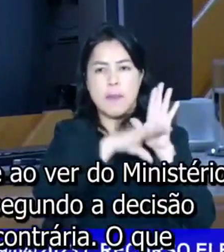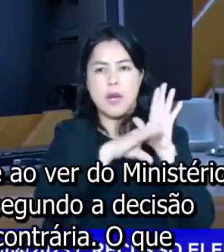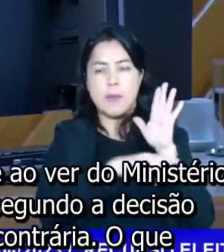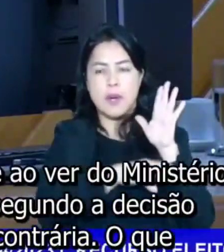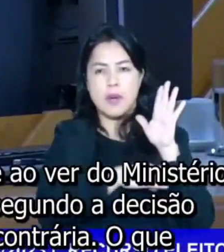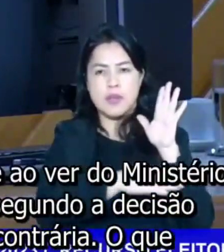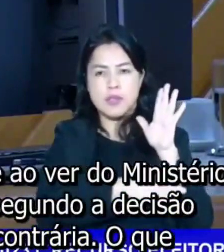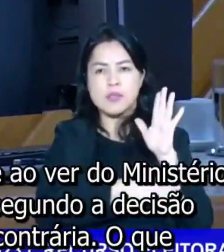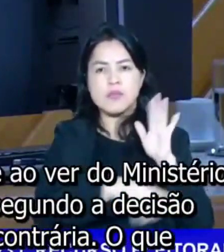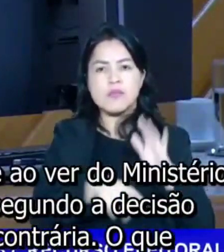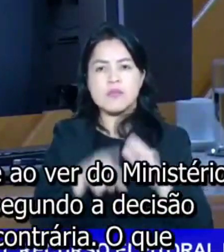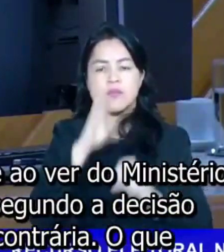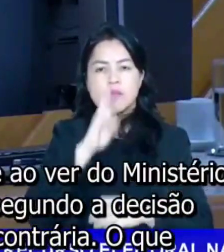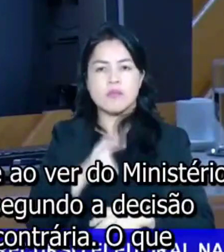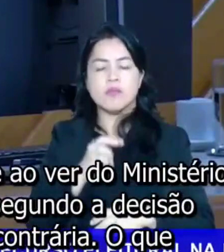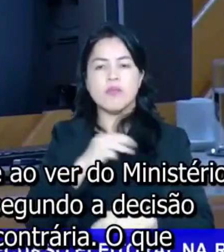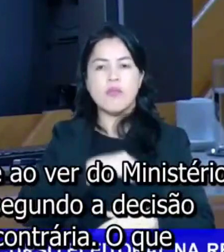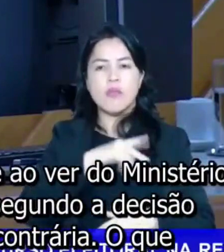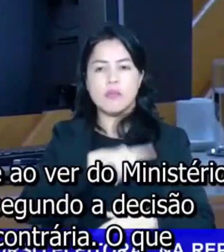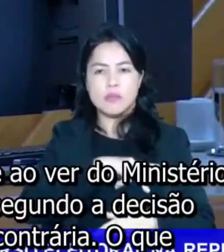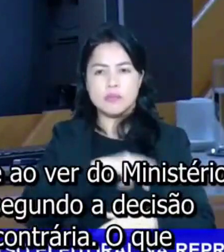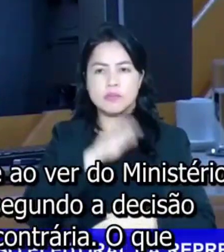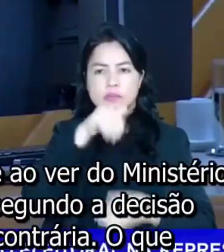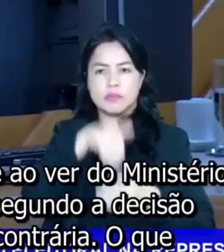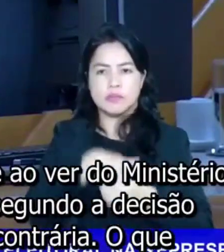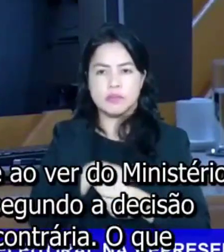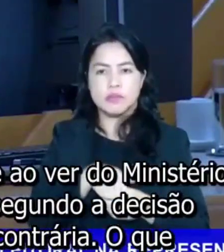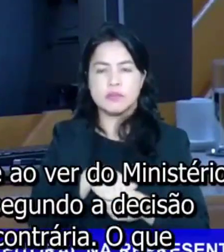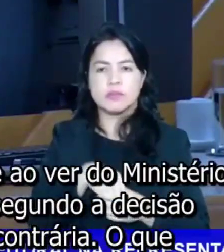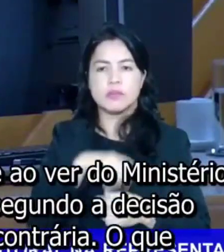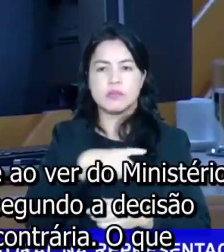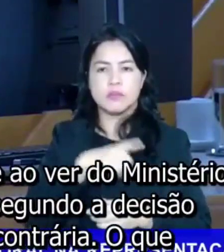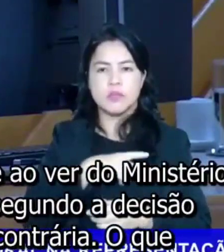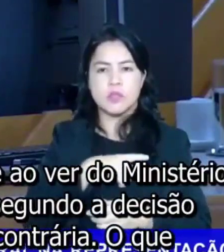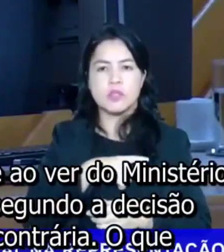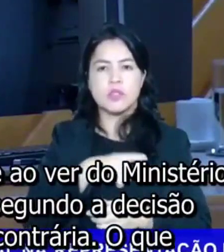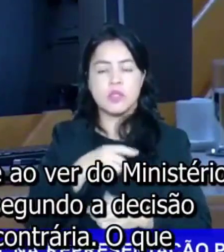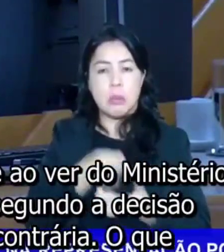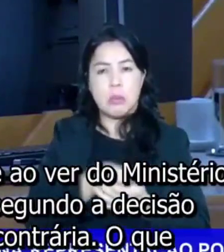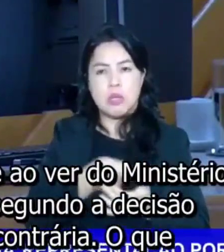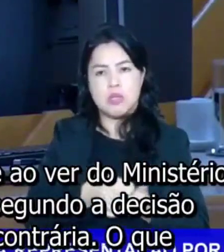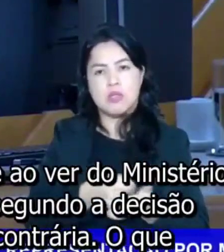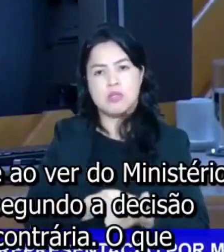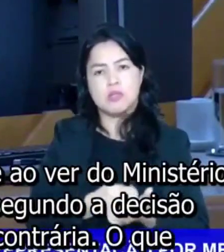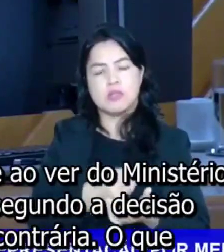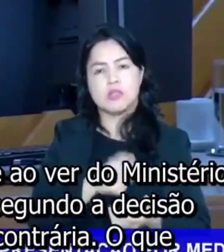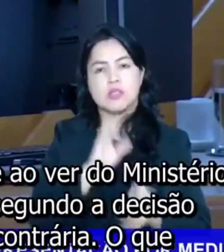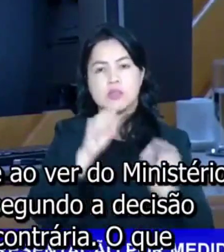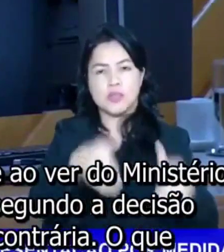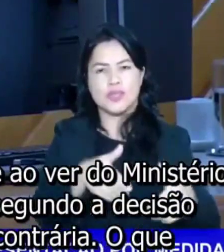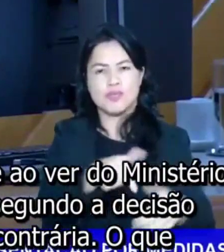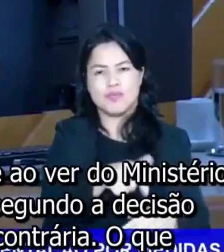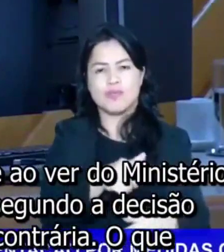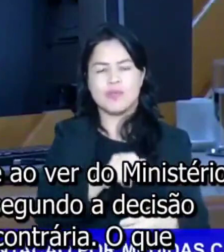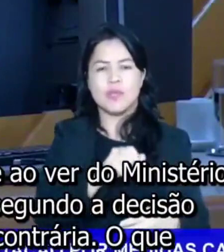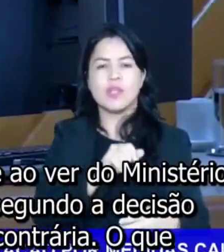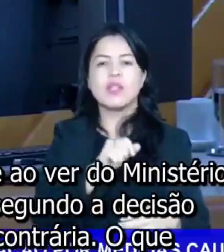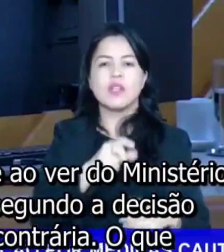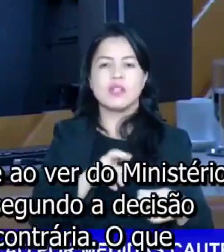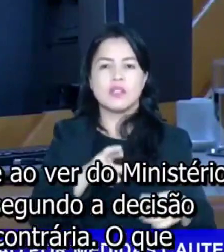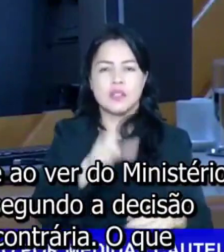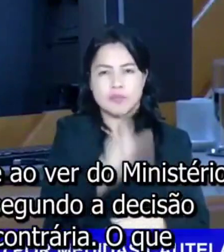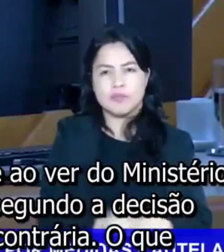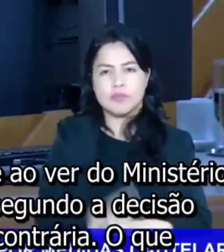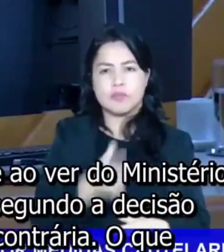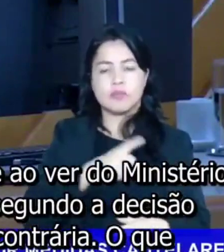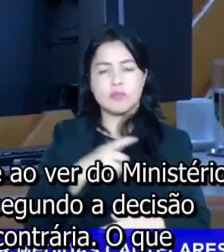e ao ver do Ministério Público Eleitoral, excessivos relacionados à autoria. E o segundo, a decisão também indicou